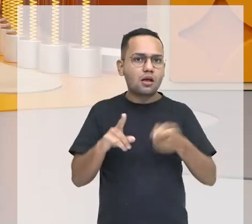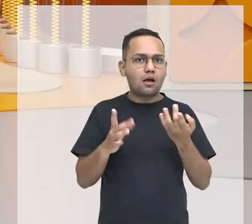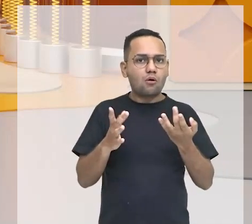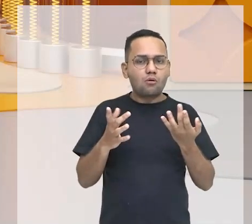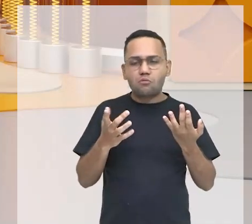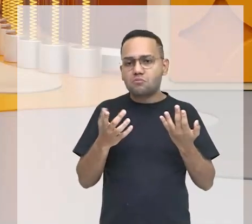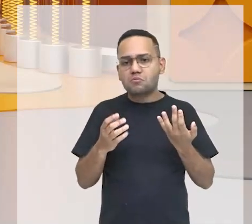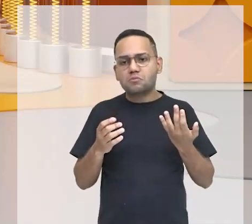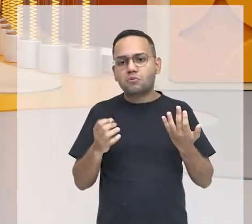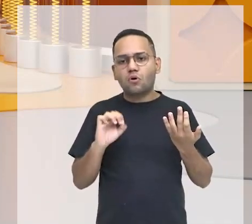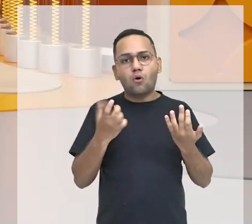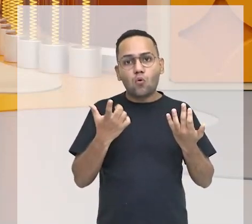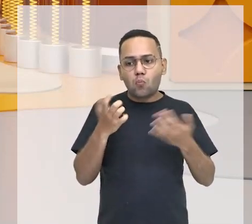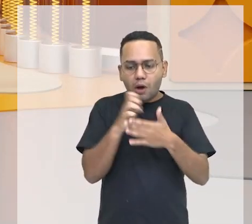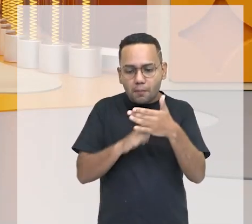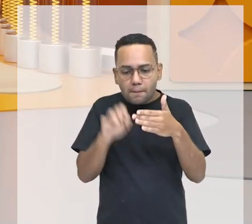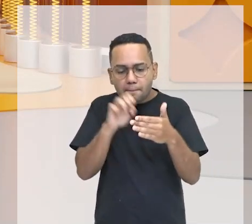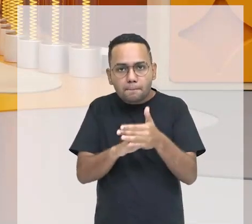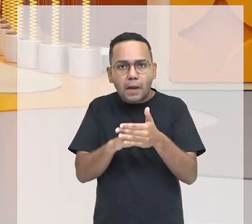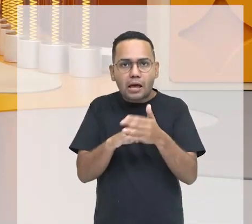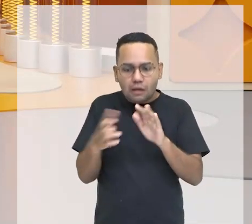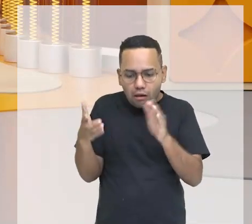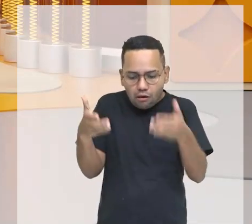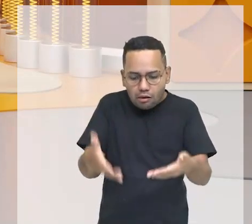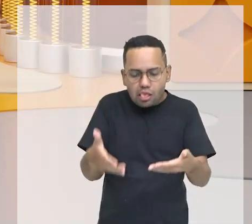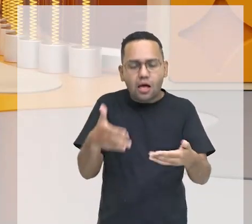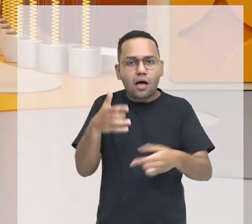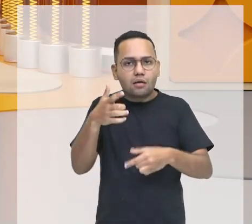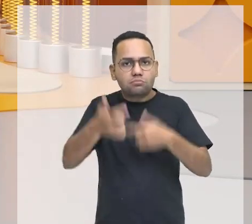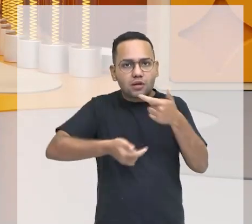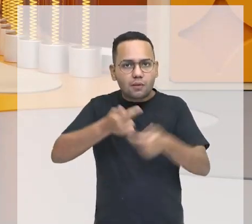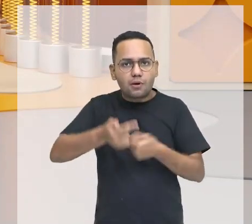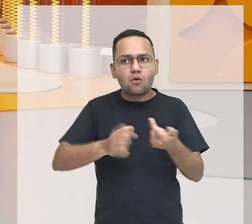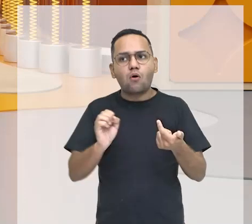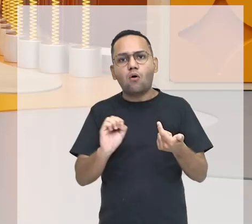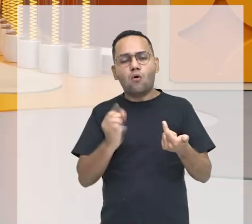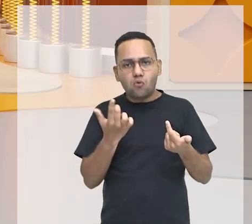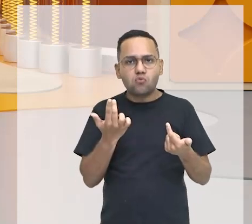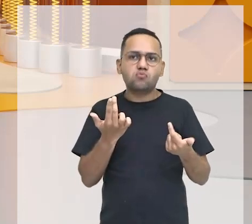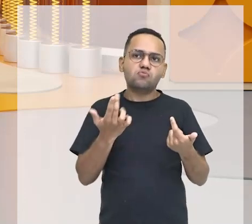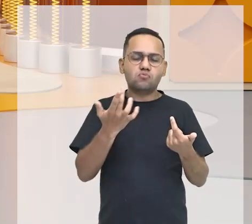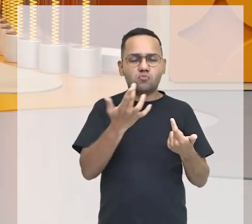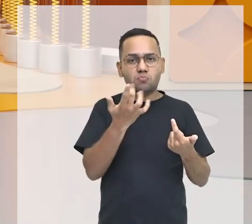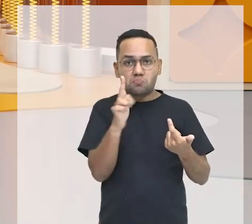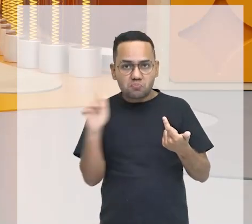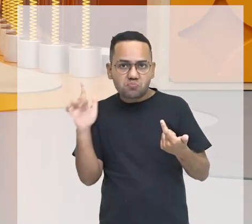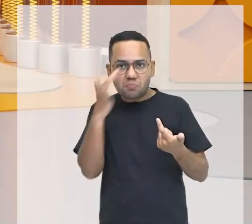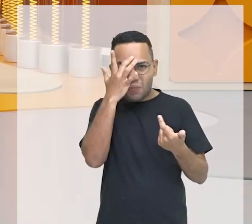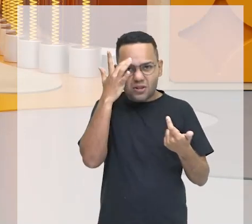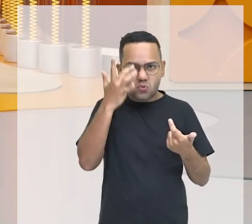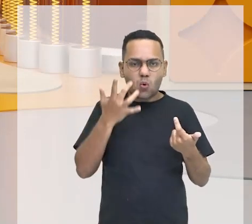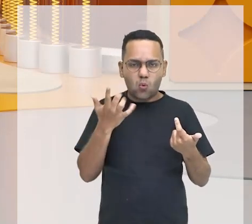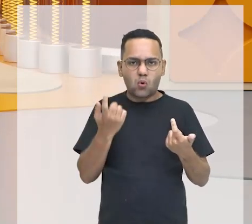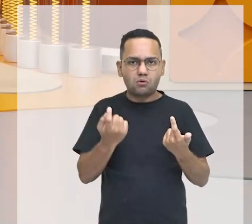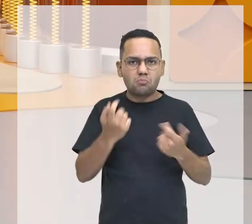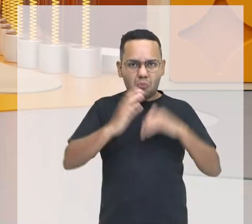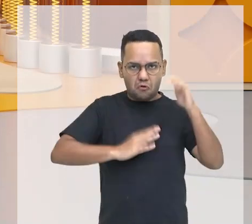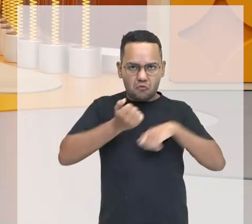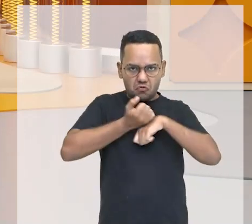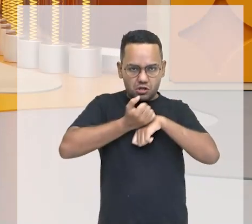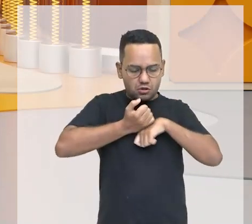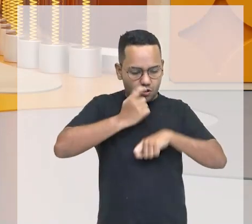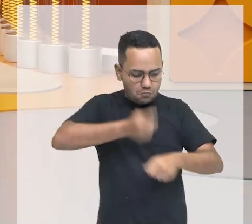instalou, ou por iniciativa individual, vários garimpeiros se instalaram naquele lugar. Dali surgiu